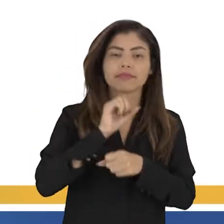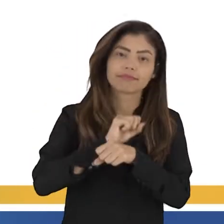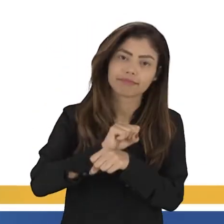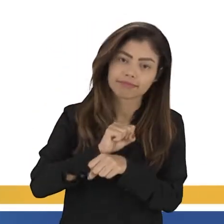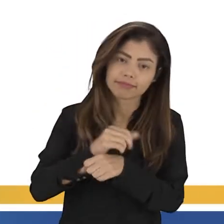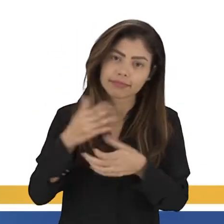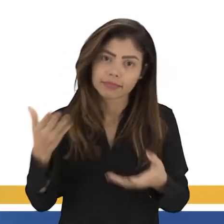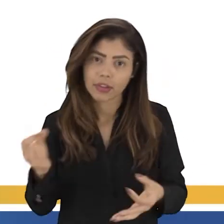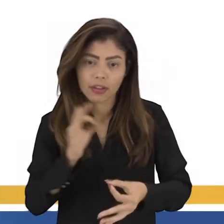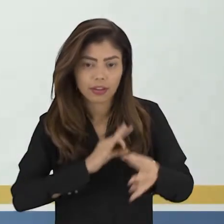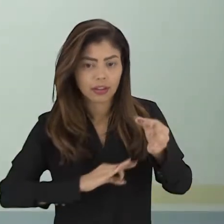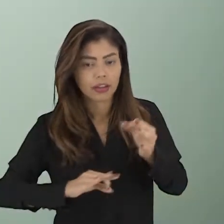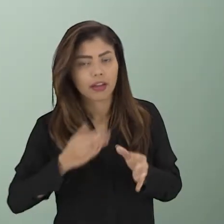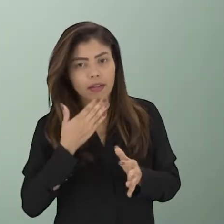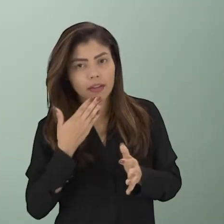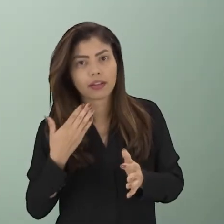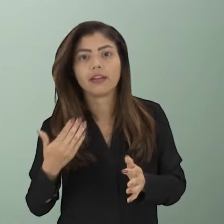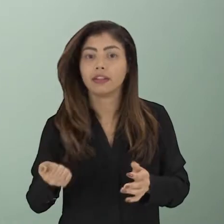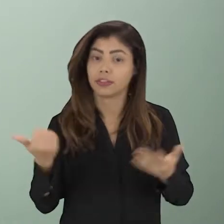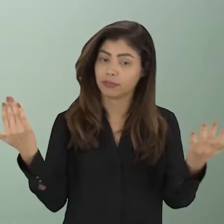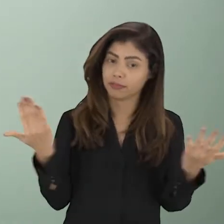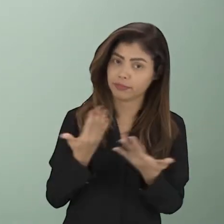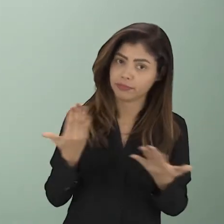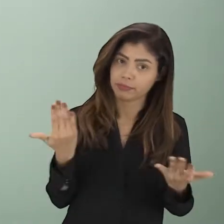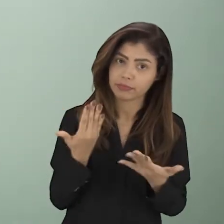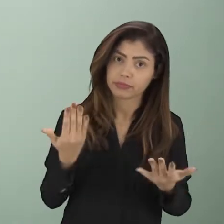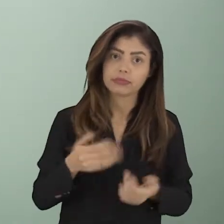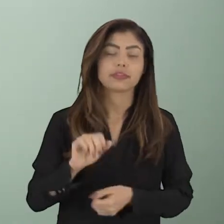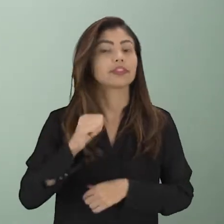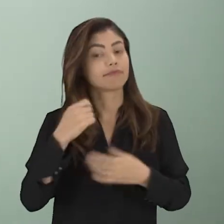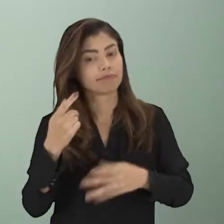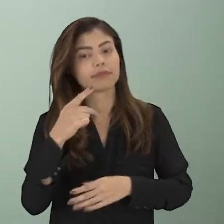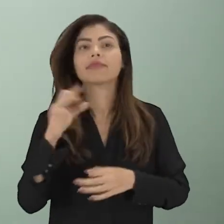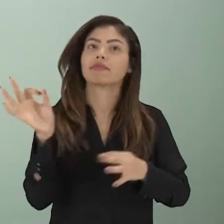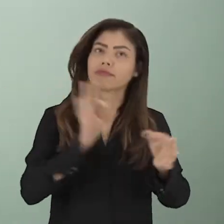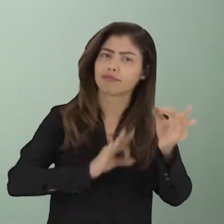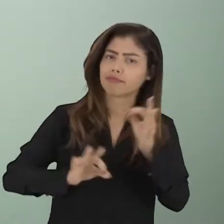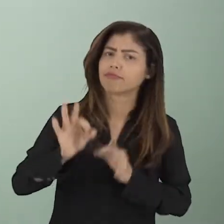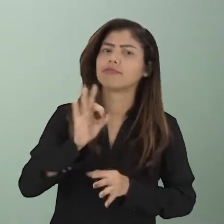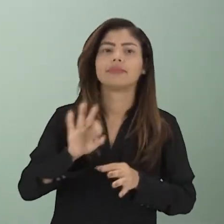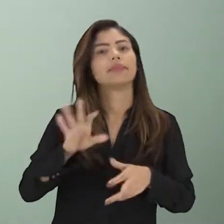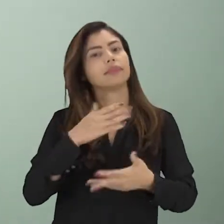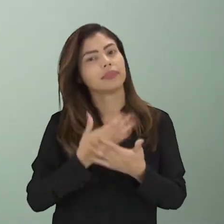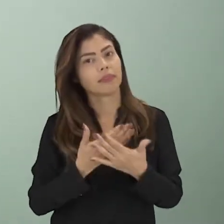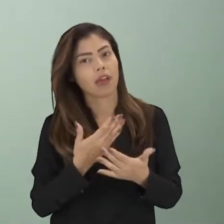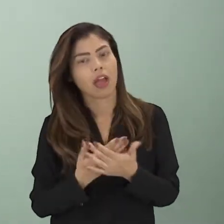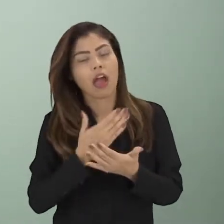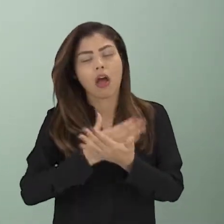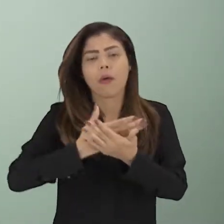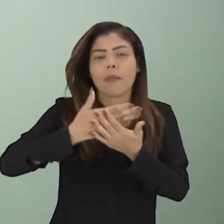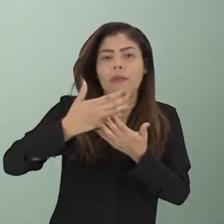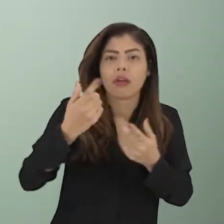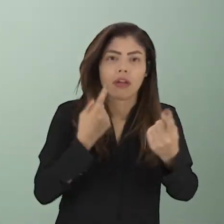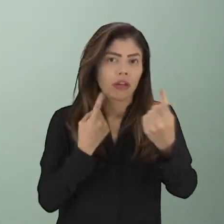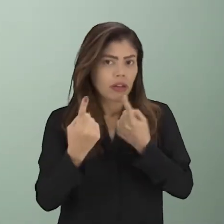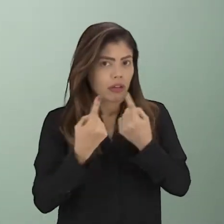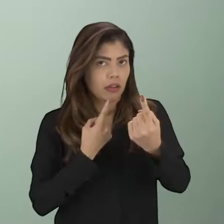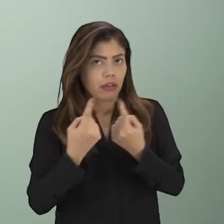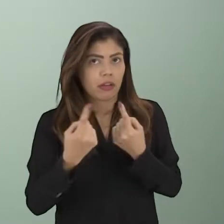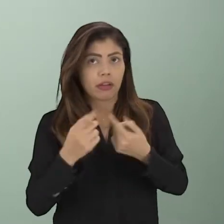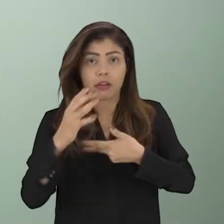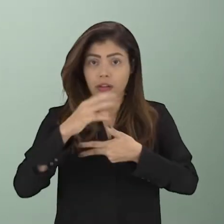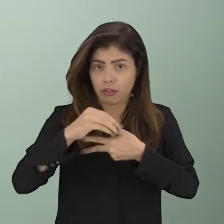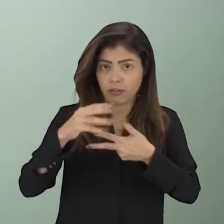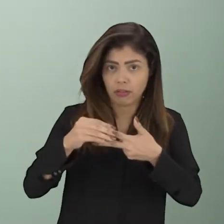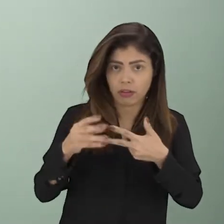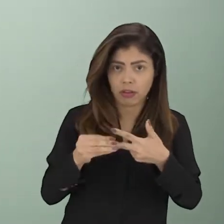para fazer ela, se não tiver, hoje você vai se preparar com essa aula. Então vamos começar a conversar sobre o